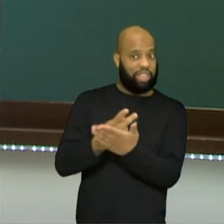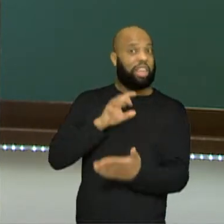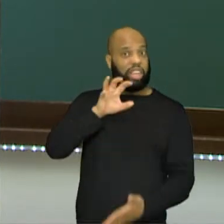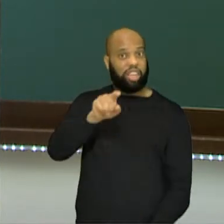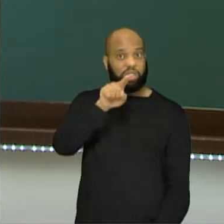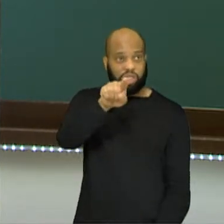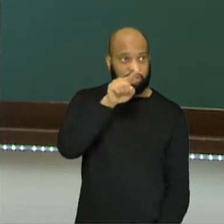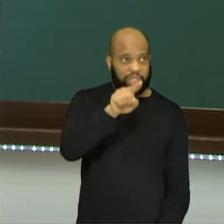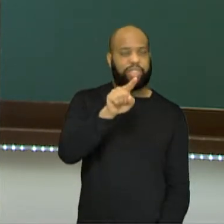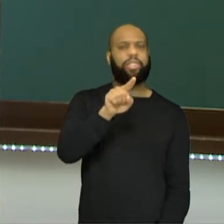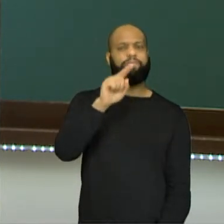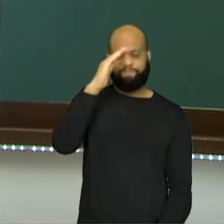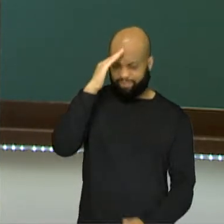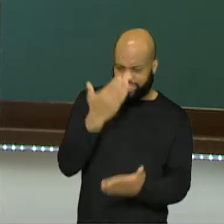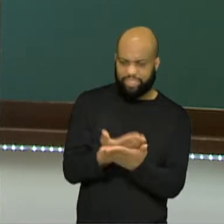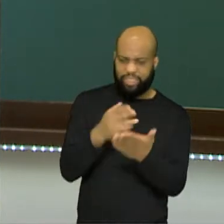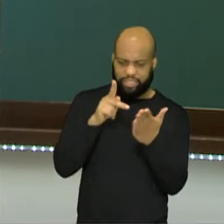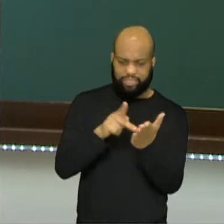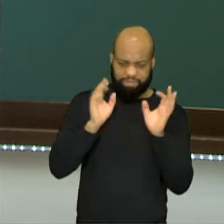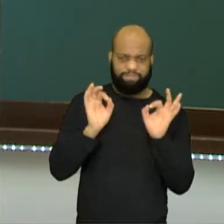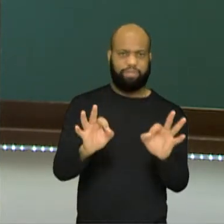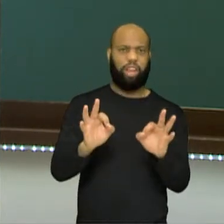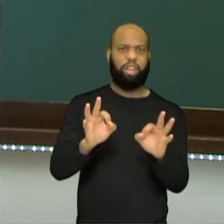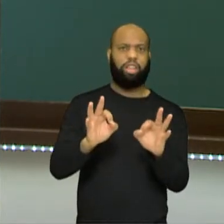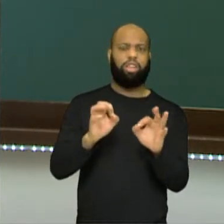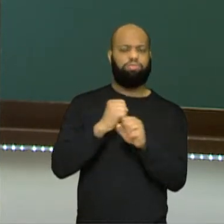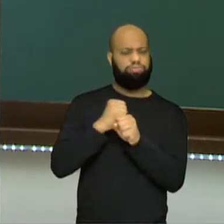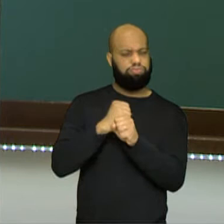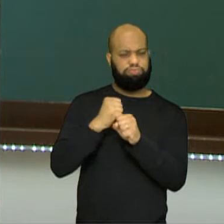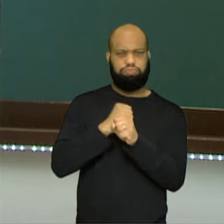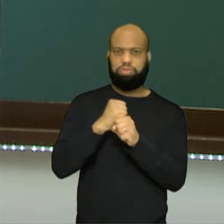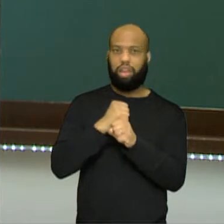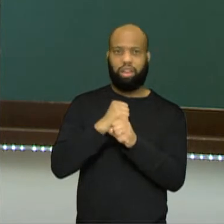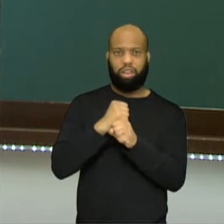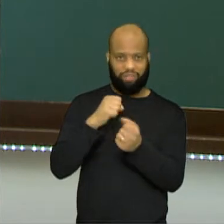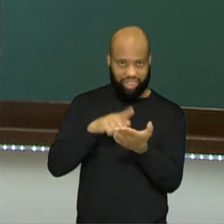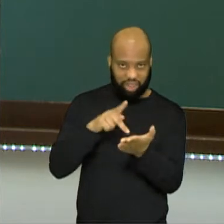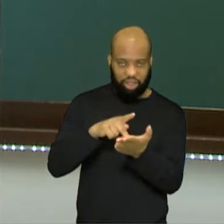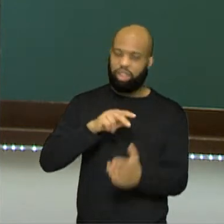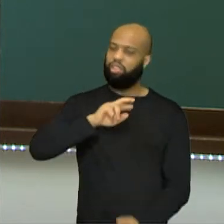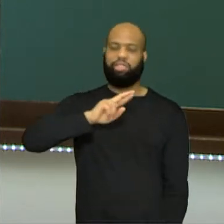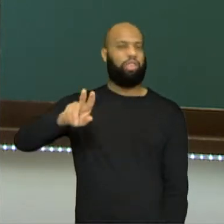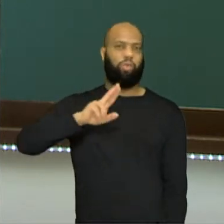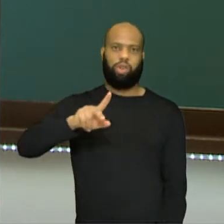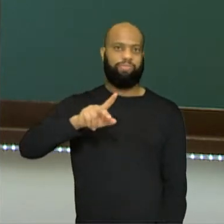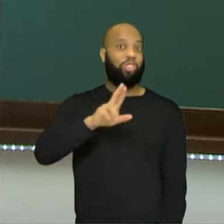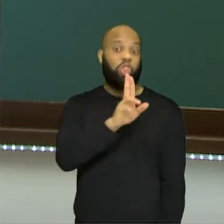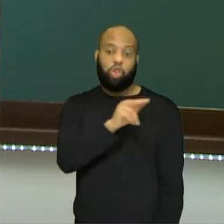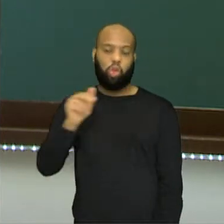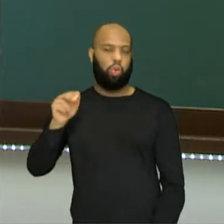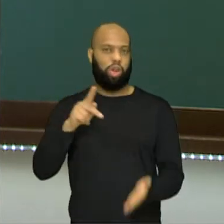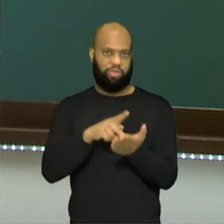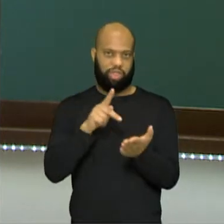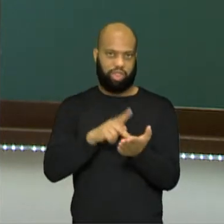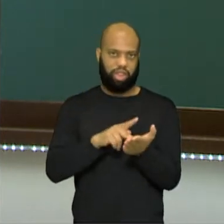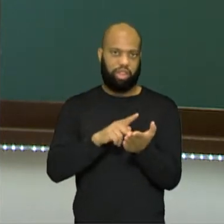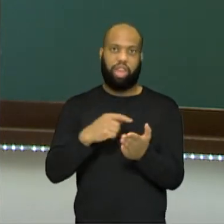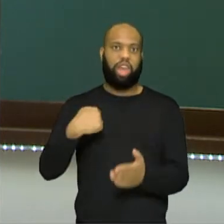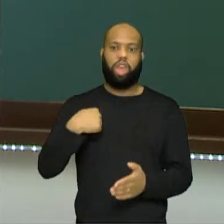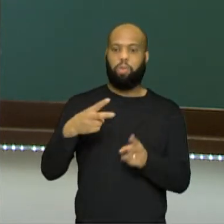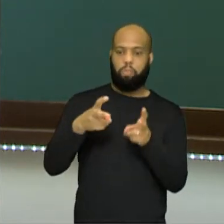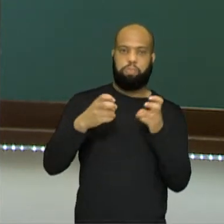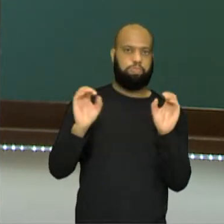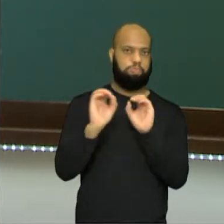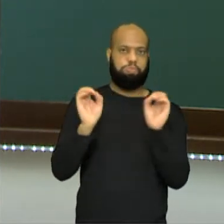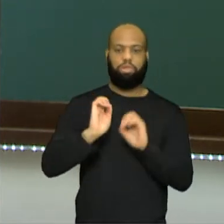que você tanto acreditava há tanto tempo não é mais verdade, ou nunca foi verdadeiro e a gente não tinha